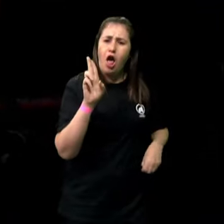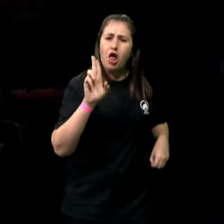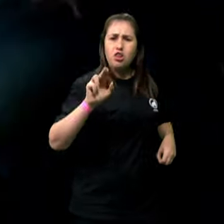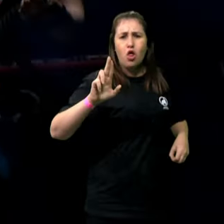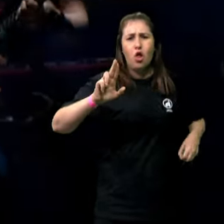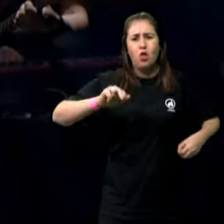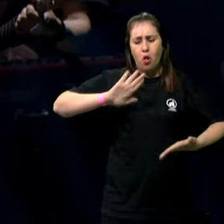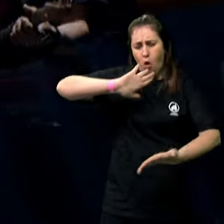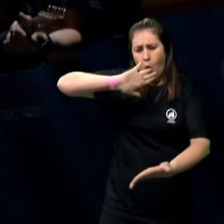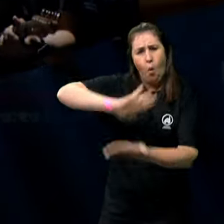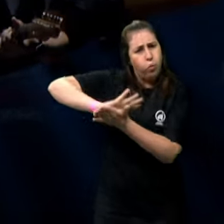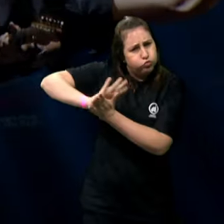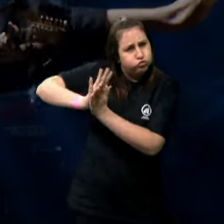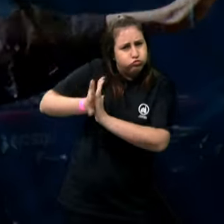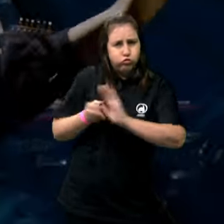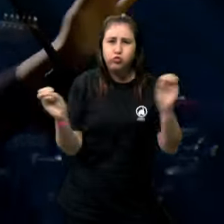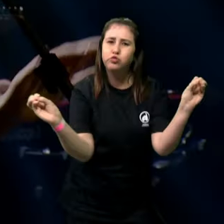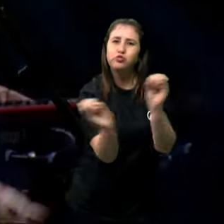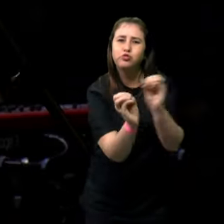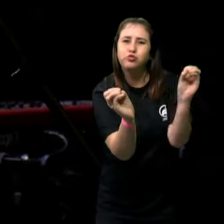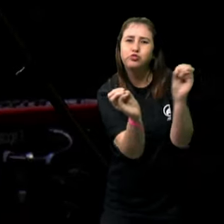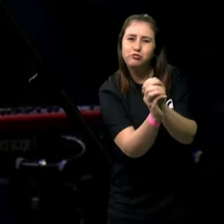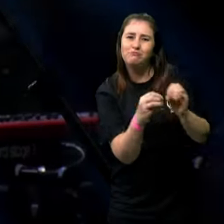mas não destruído